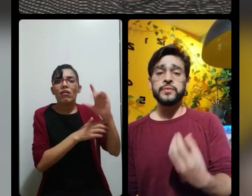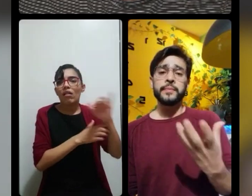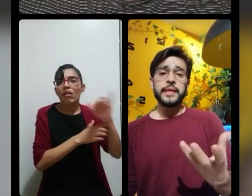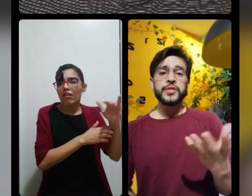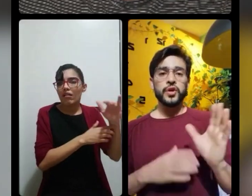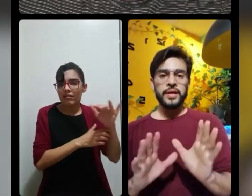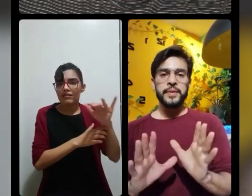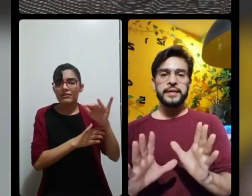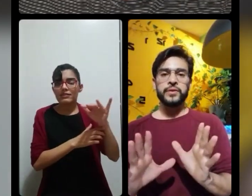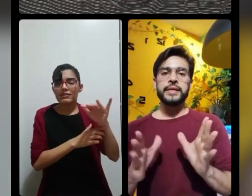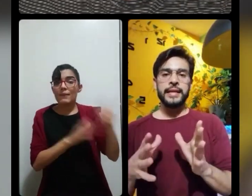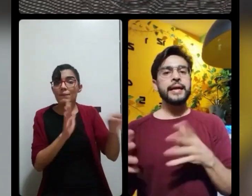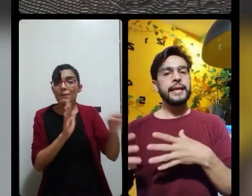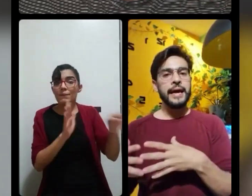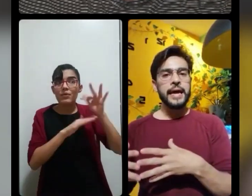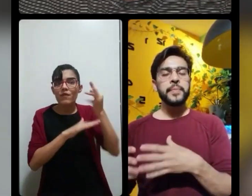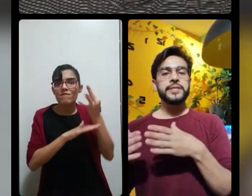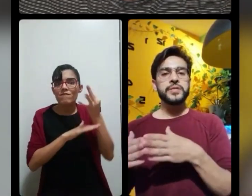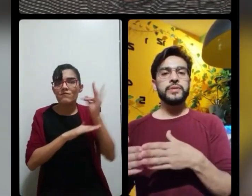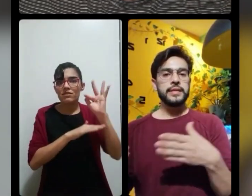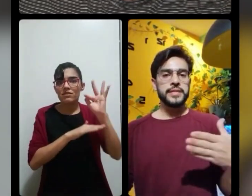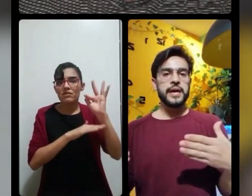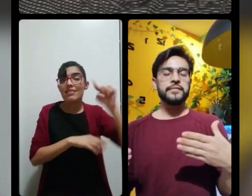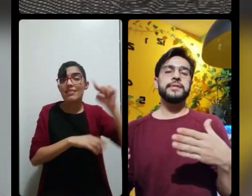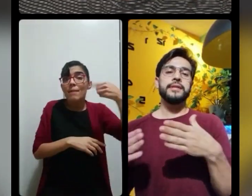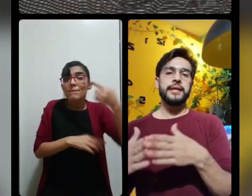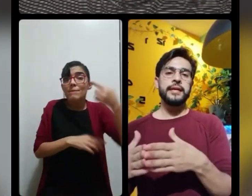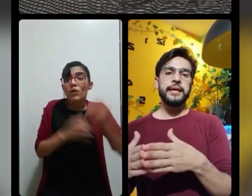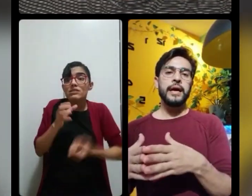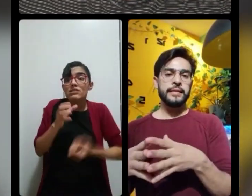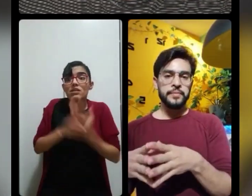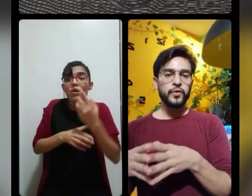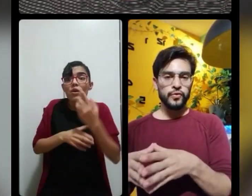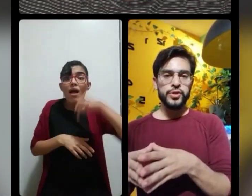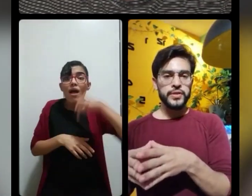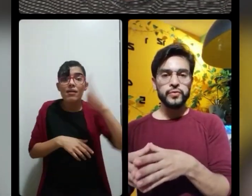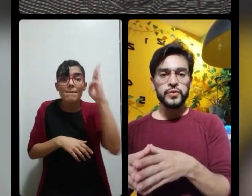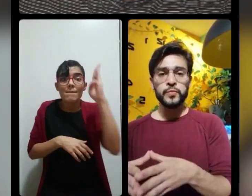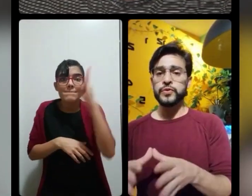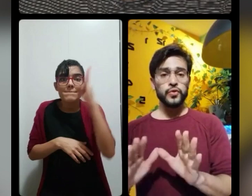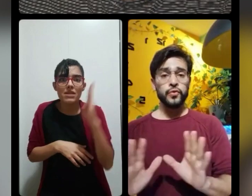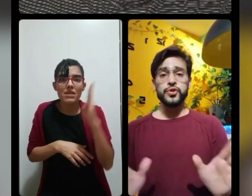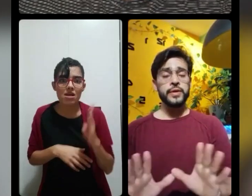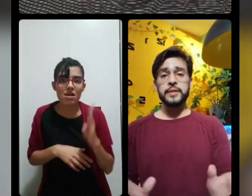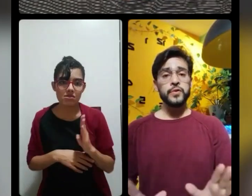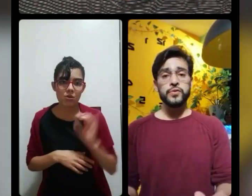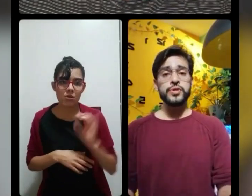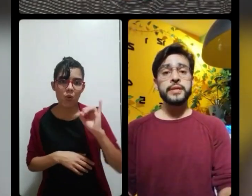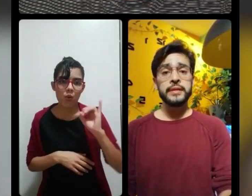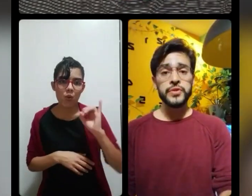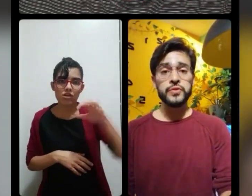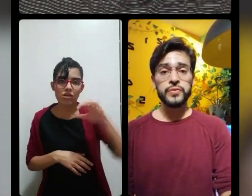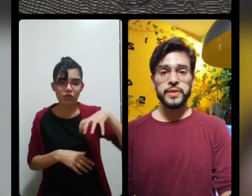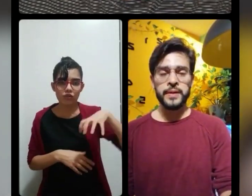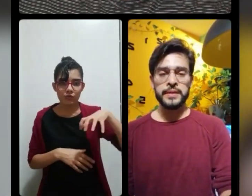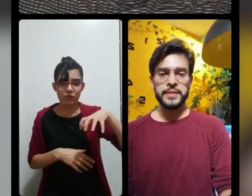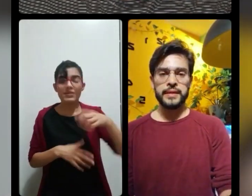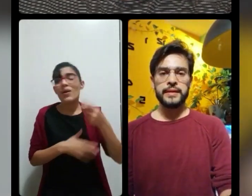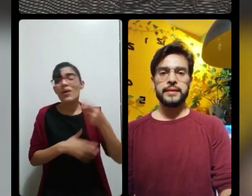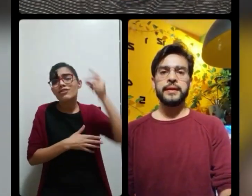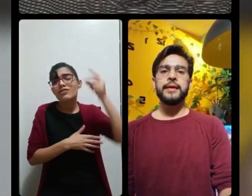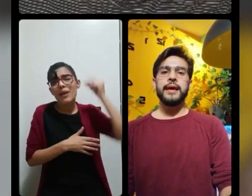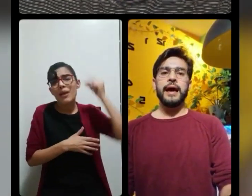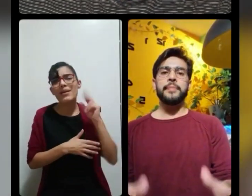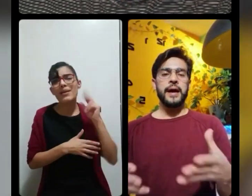no Brasil. Só lembrando que, naquela época, se utilizava a terminologia surdos-mudos. Hoje é uma terminologia que não se usa